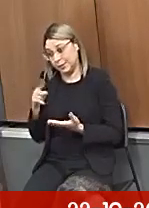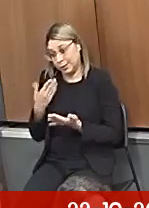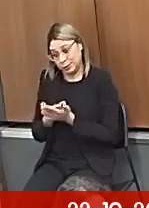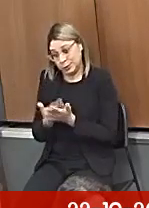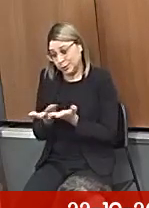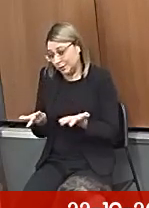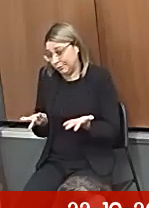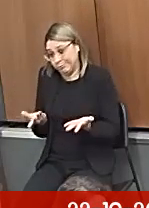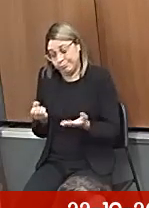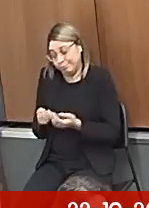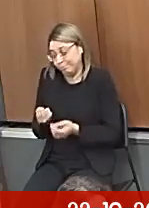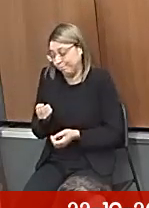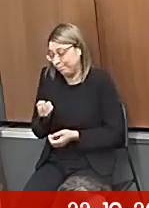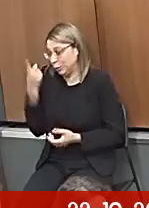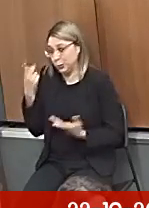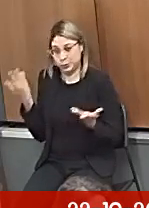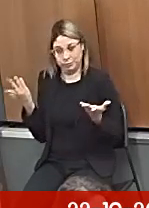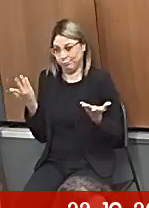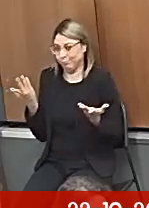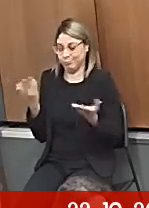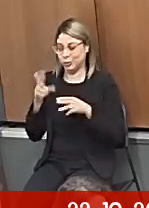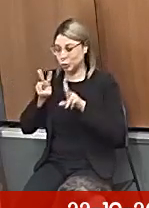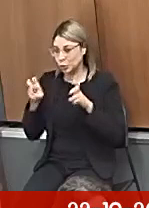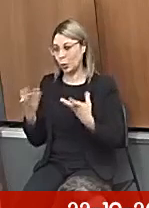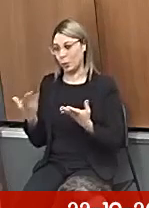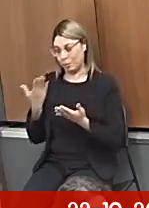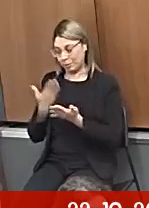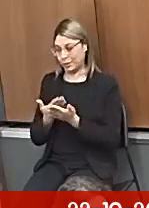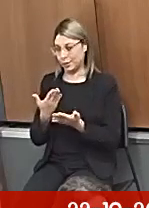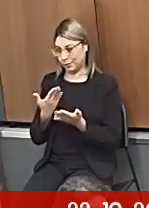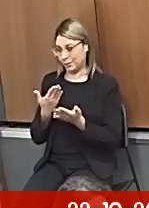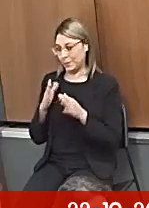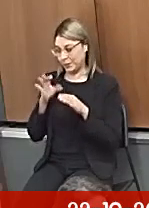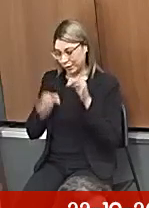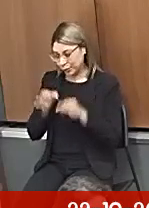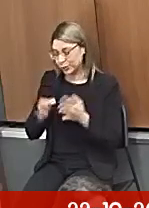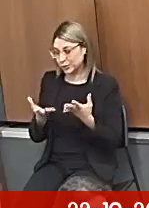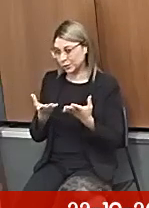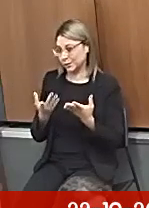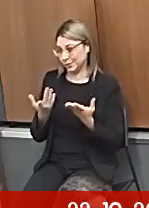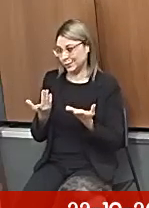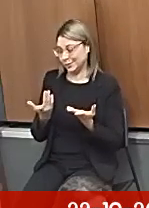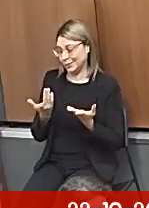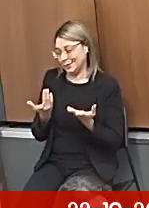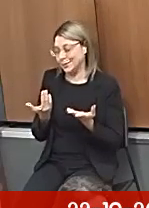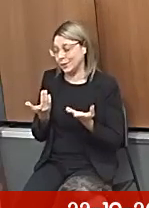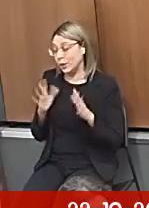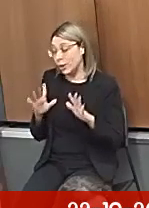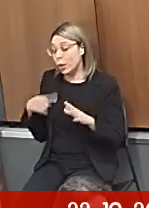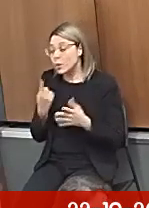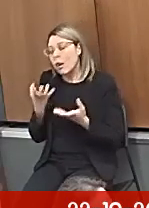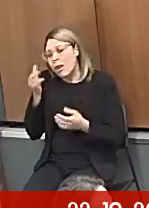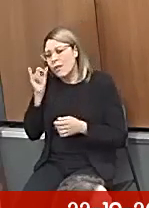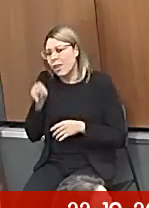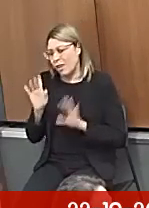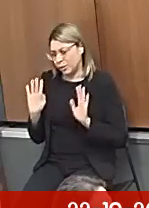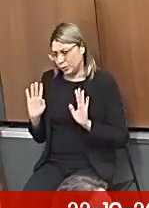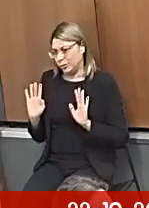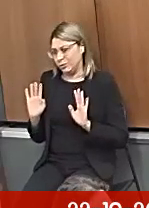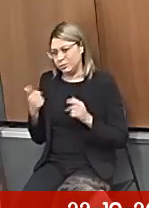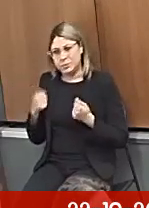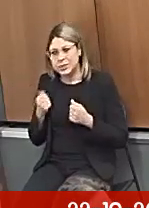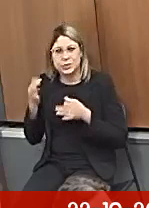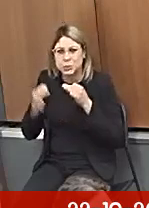tapafúdia para uma questão da legislação, direcionada, é claro, a uma mãe que ela trouxe para a defensoria. O que a gente quer evitar é isso, e quer evitar que